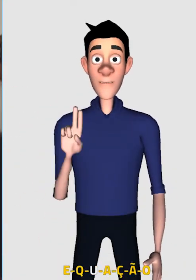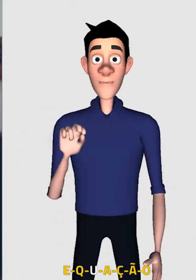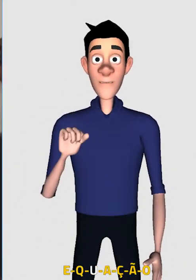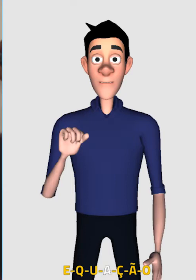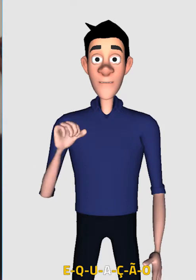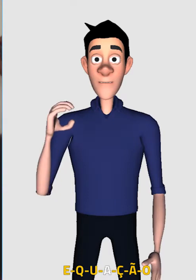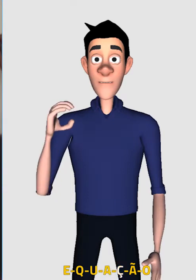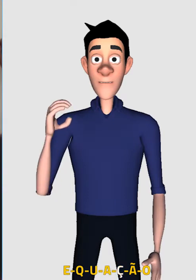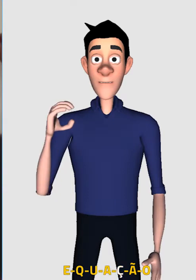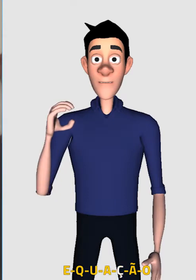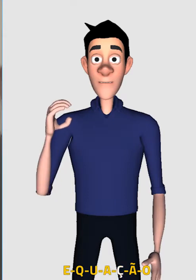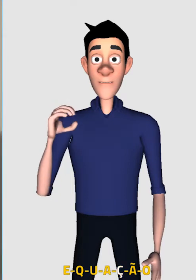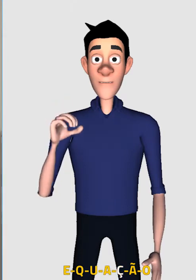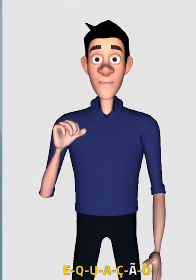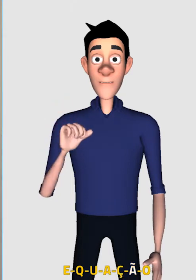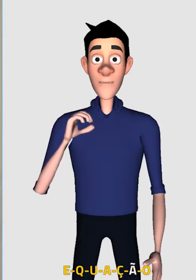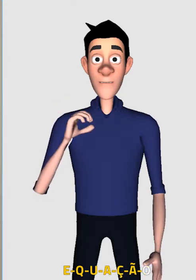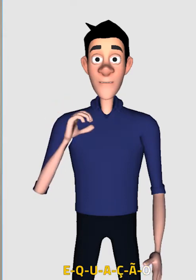horizontal.